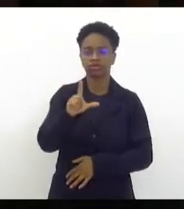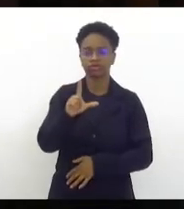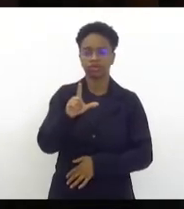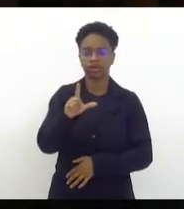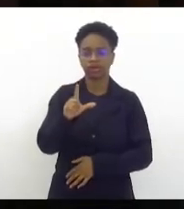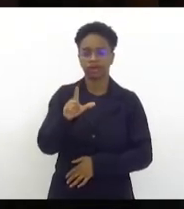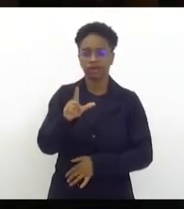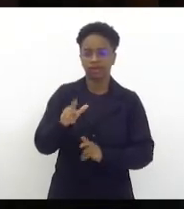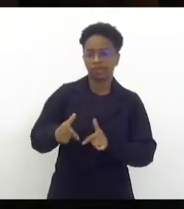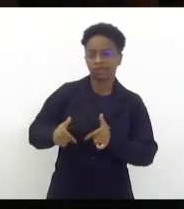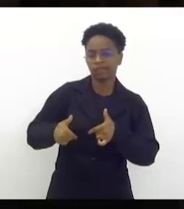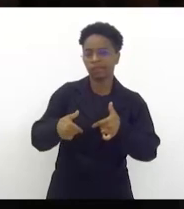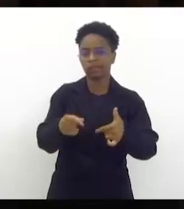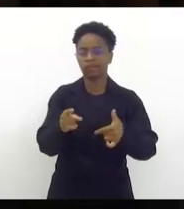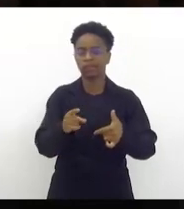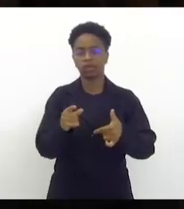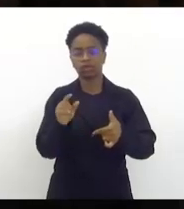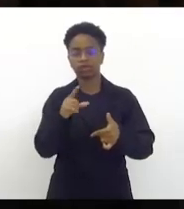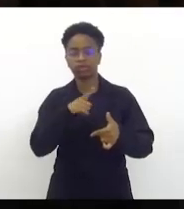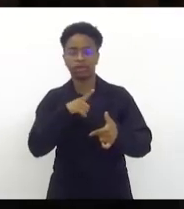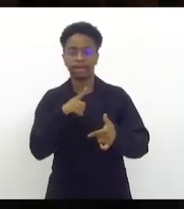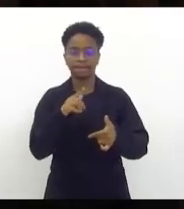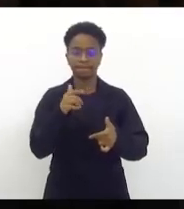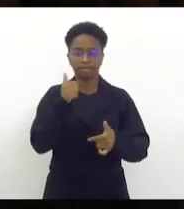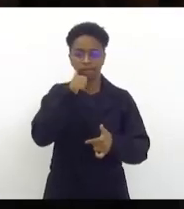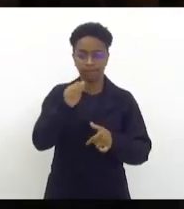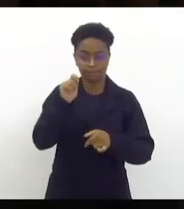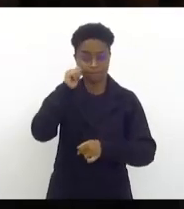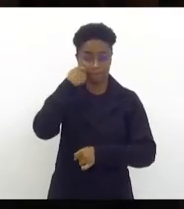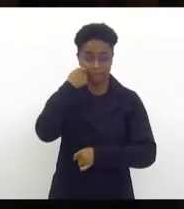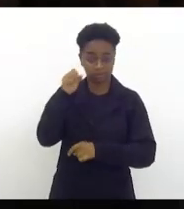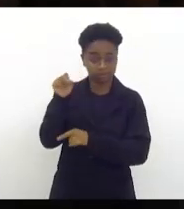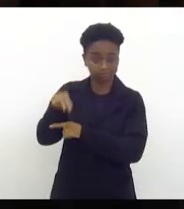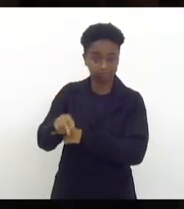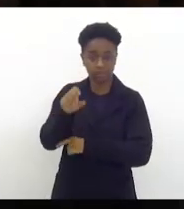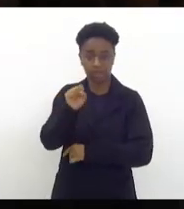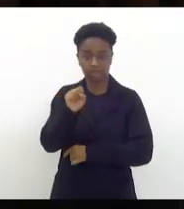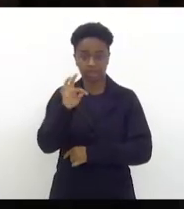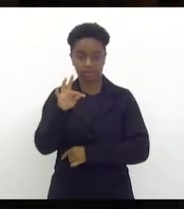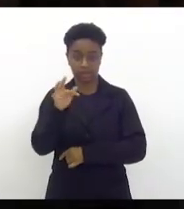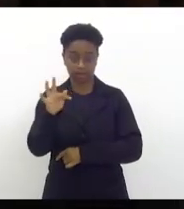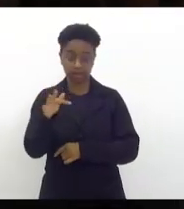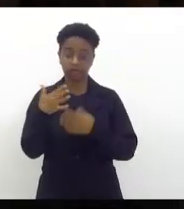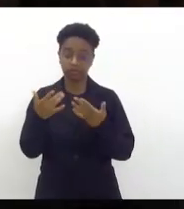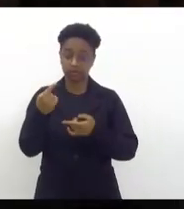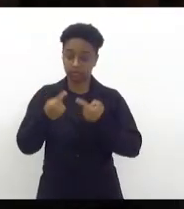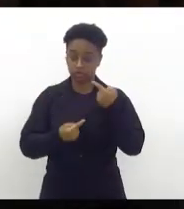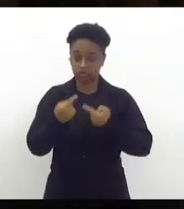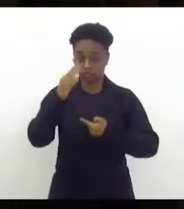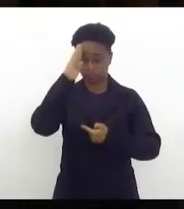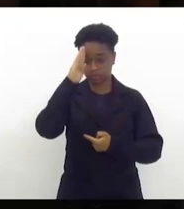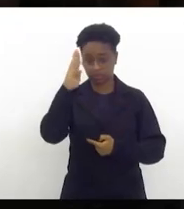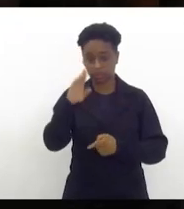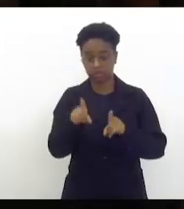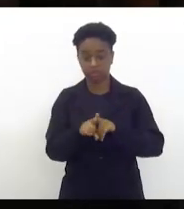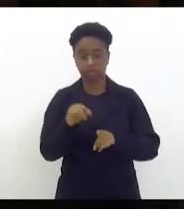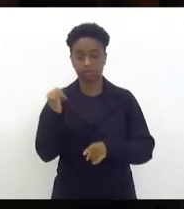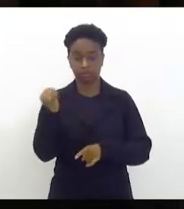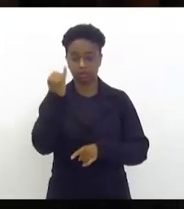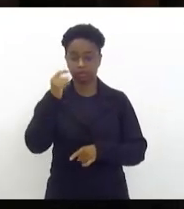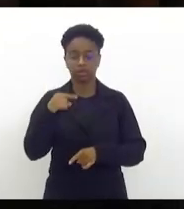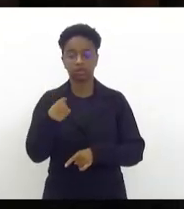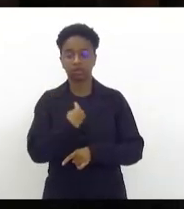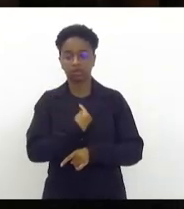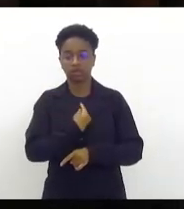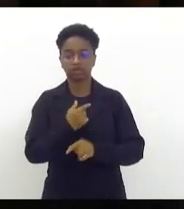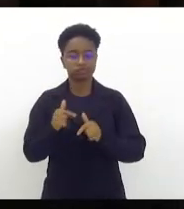que pudesse ter mulheres negras, por exemplo, no STF. Então, esse é um debate central e importante que a gente tem